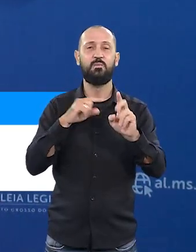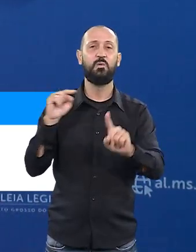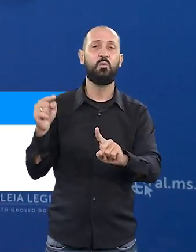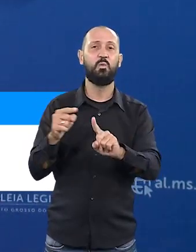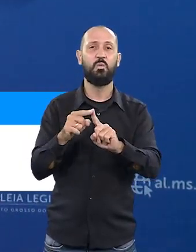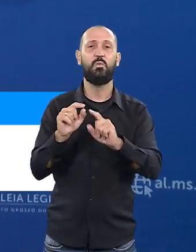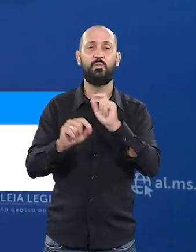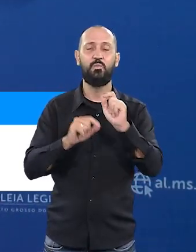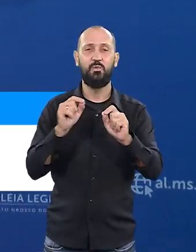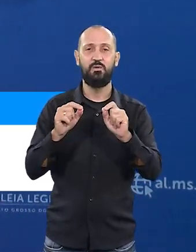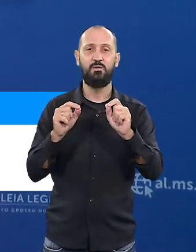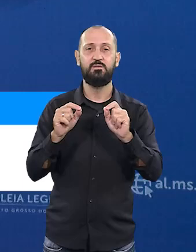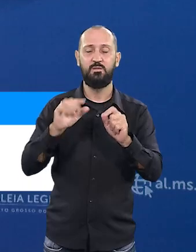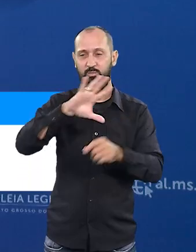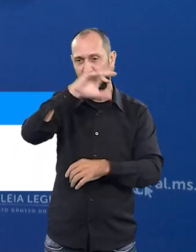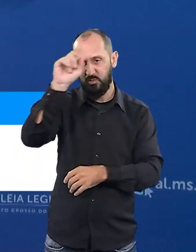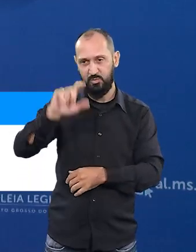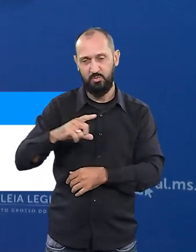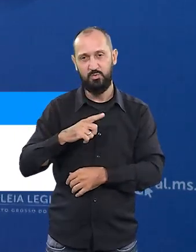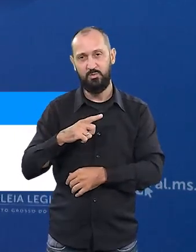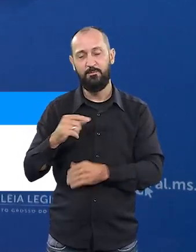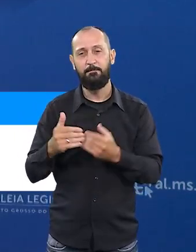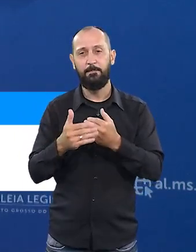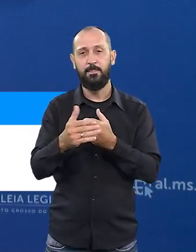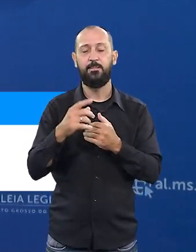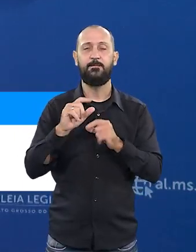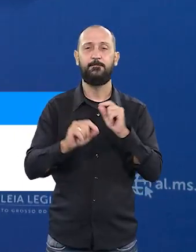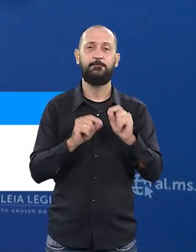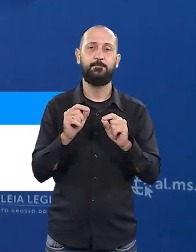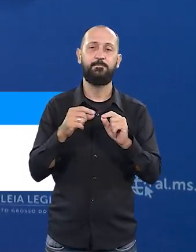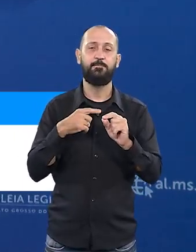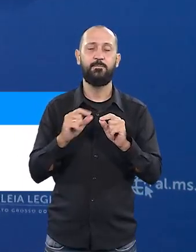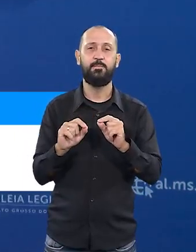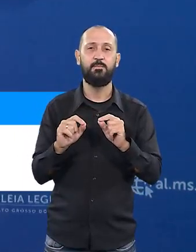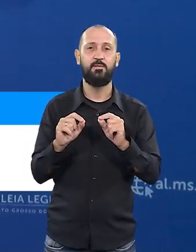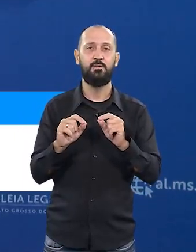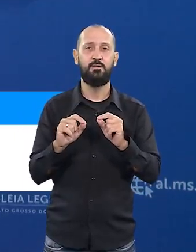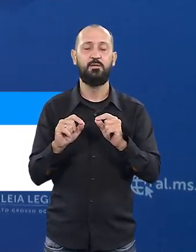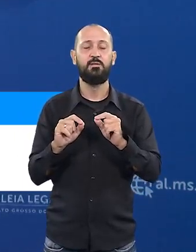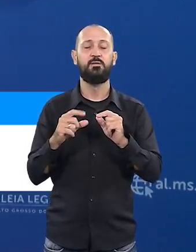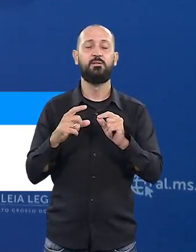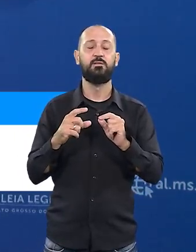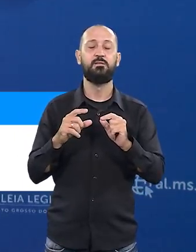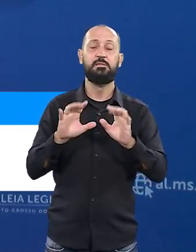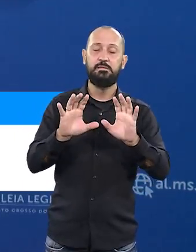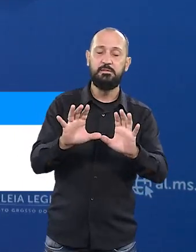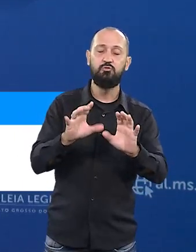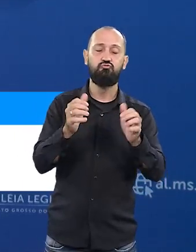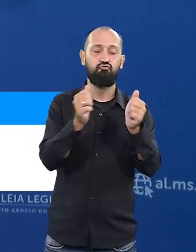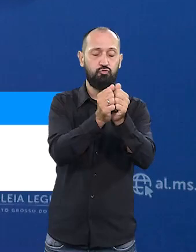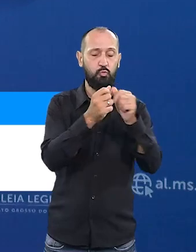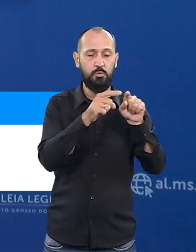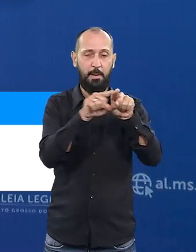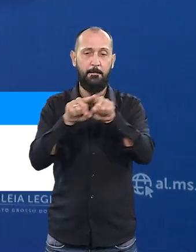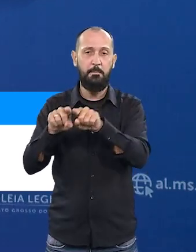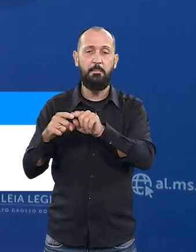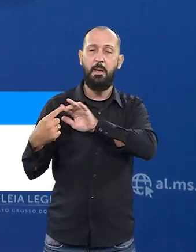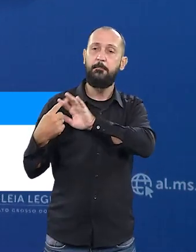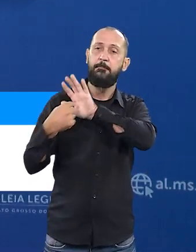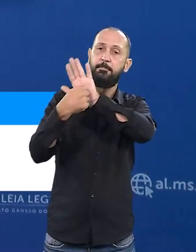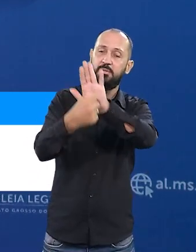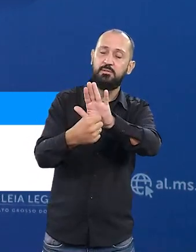pertinentes ao sul mato grossense e que nós possamos dessa forma com essas parcerias